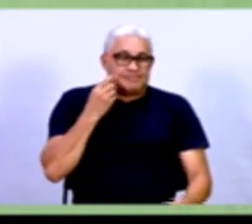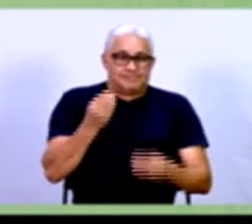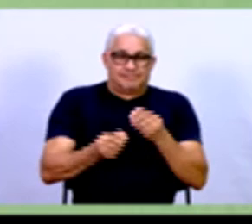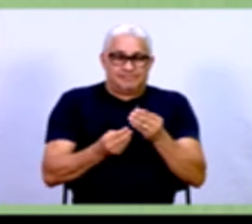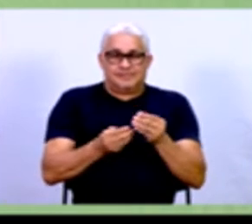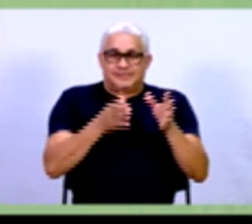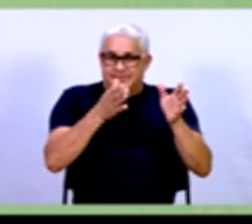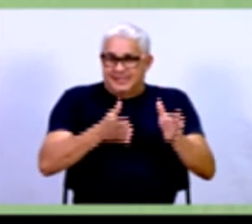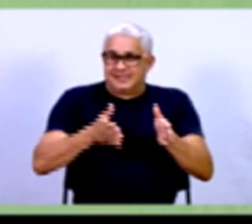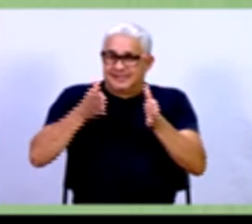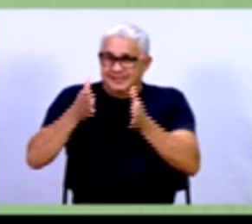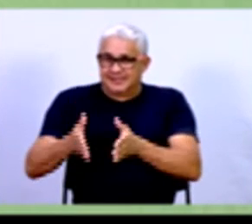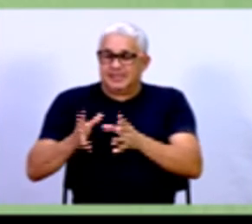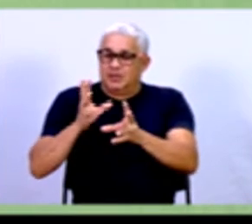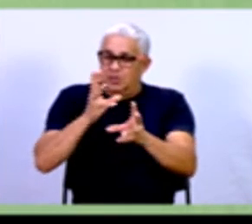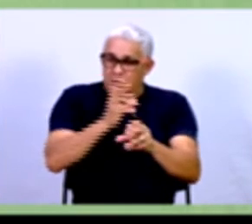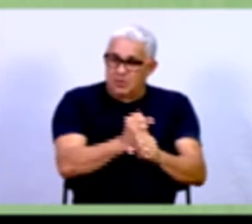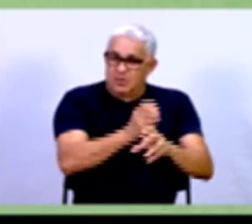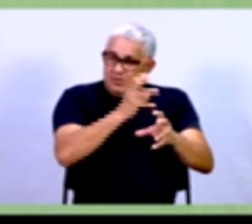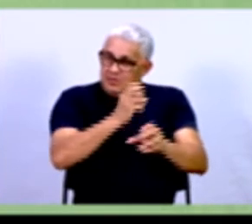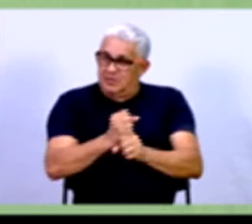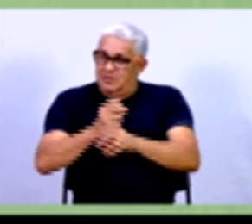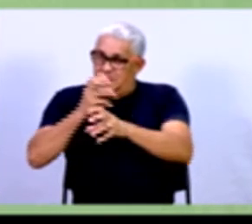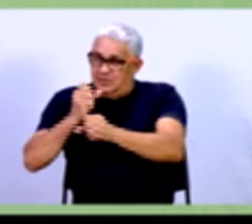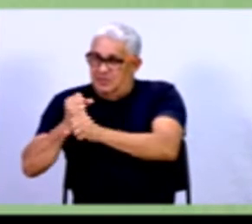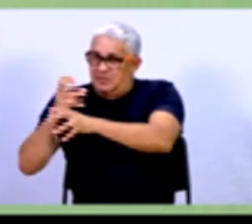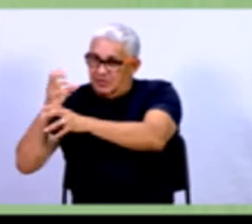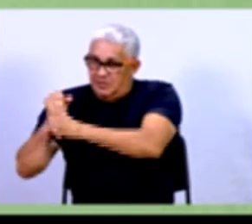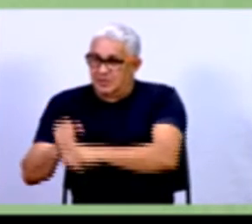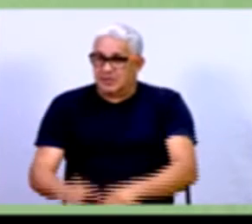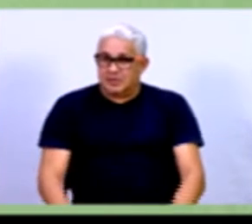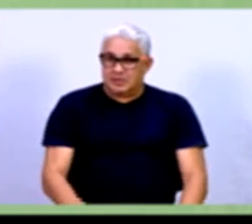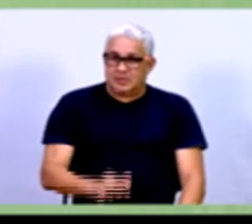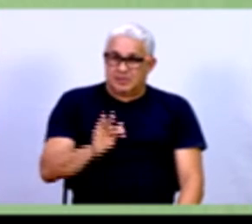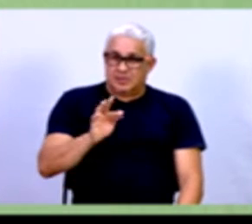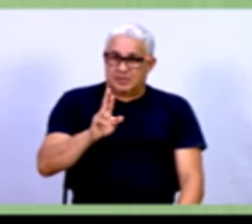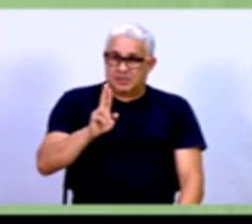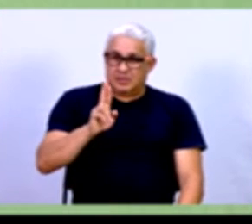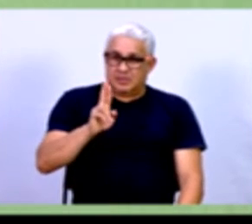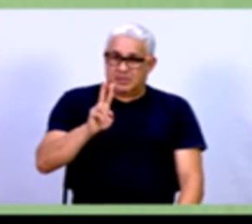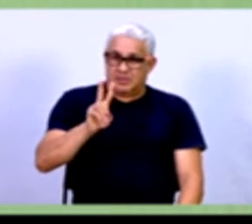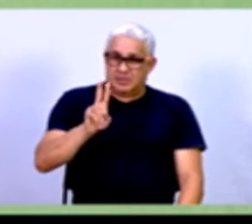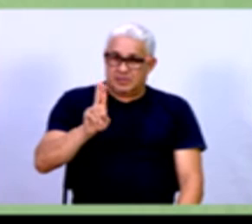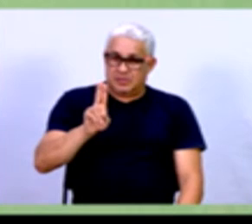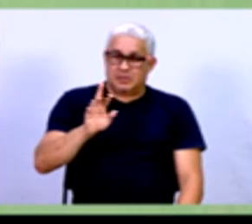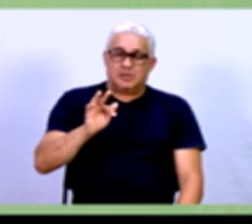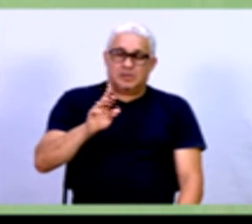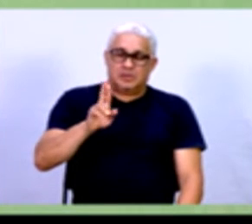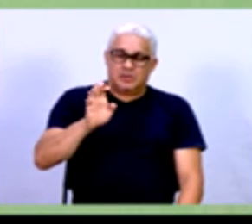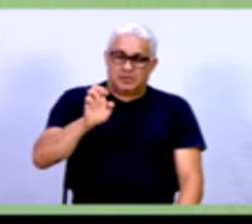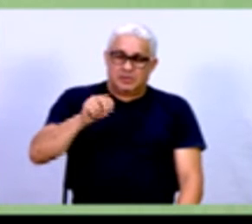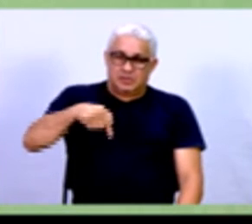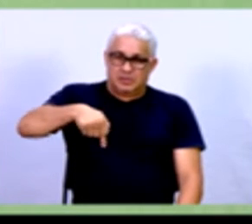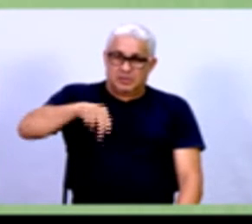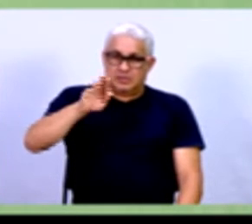assim por diante. A gente vai contar a frequência de cada classe, tá?